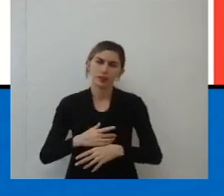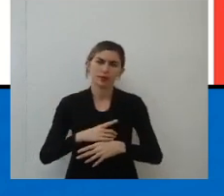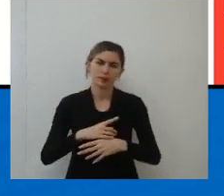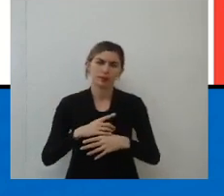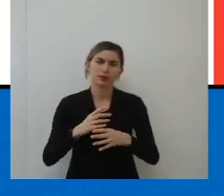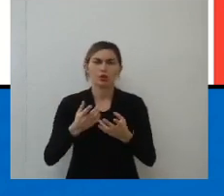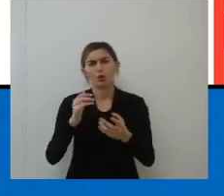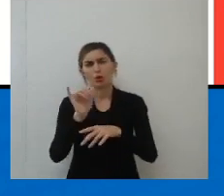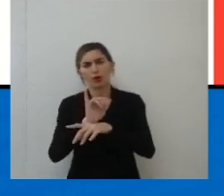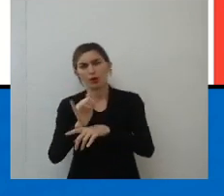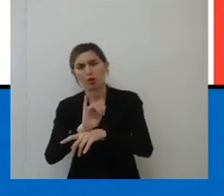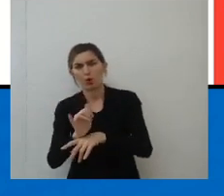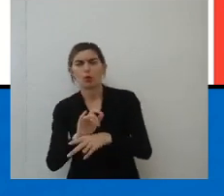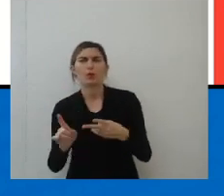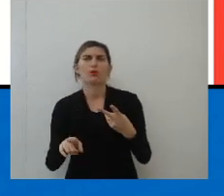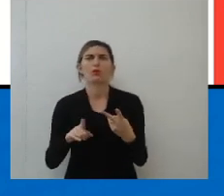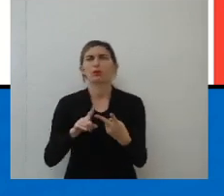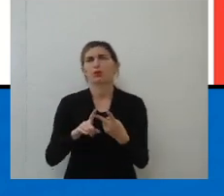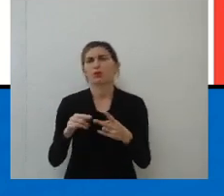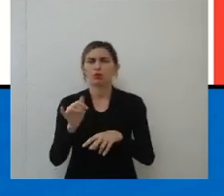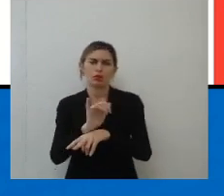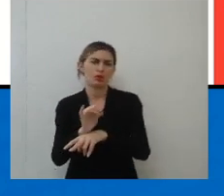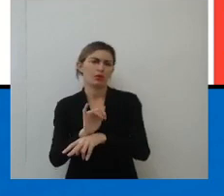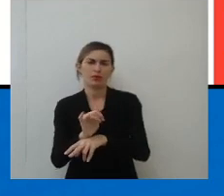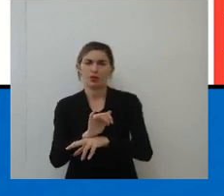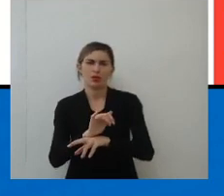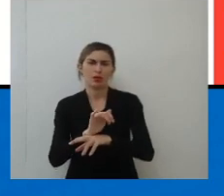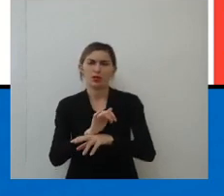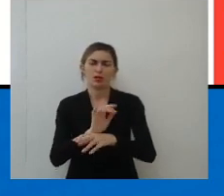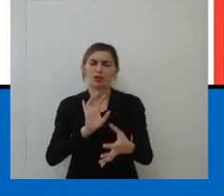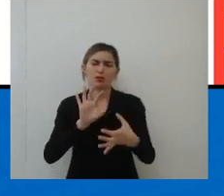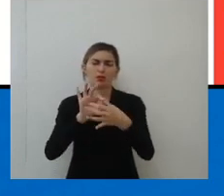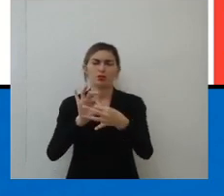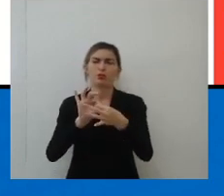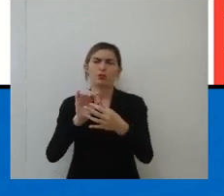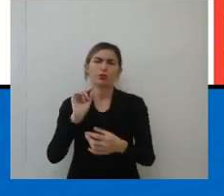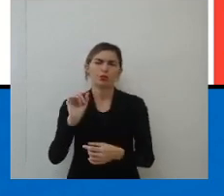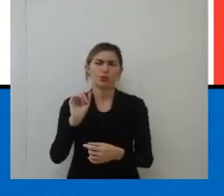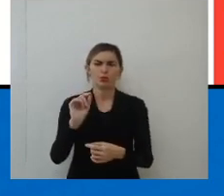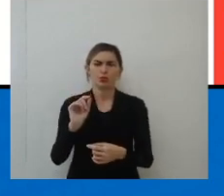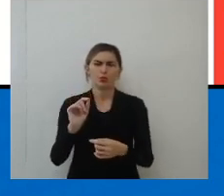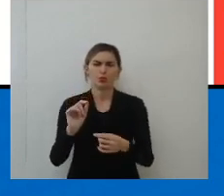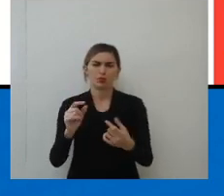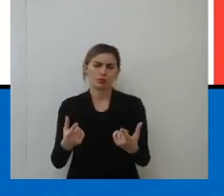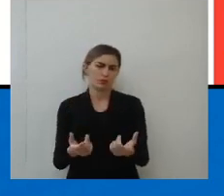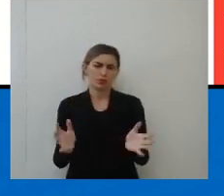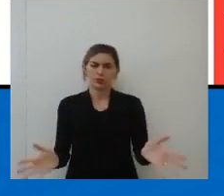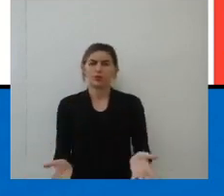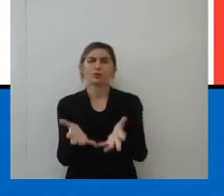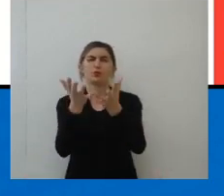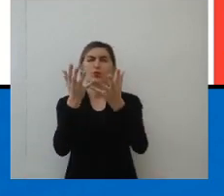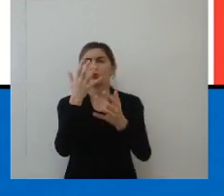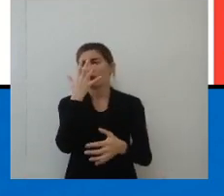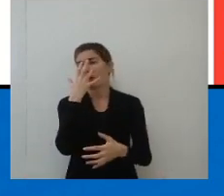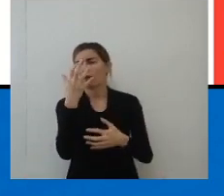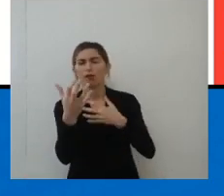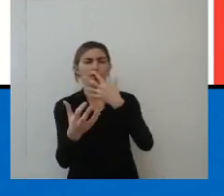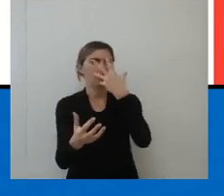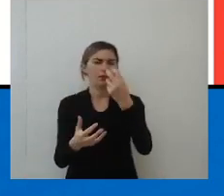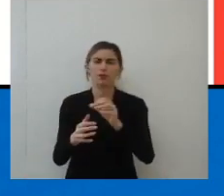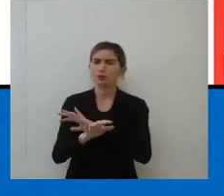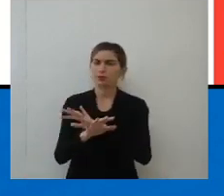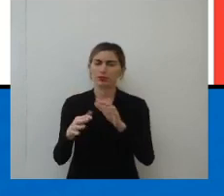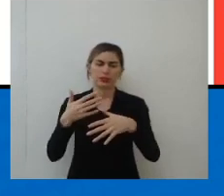como Nova York, por exemplo, mas Nova York está muito mais atrelado aí ao fator de impulso, de atração, né?